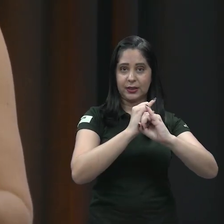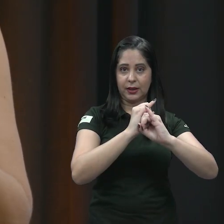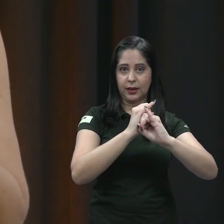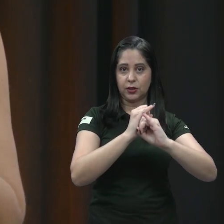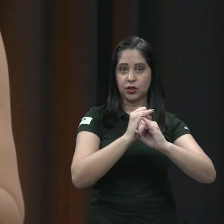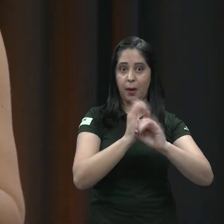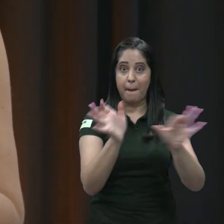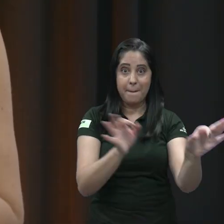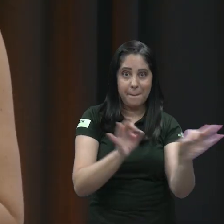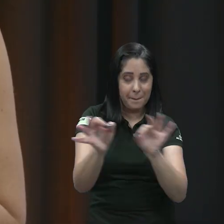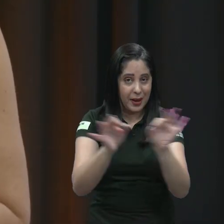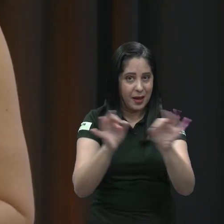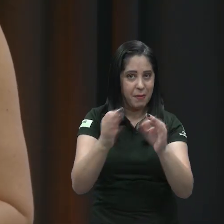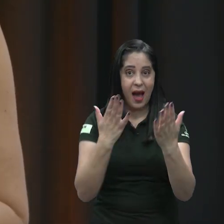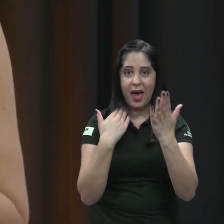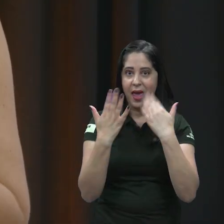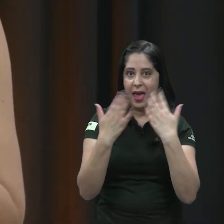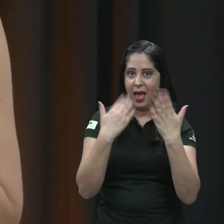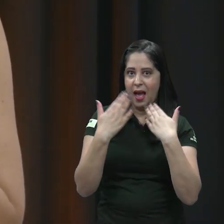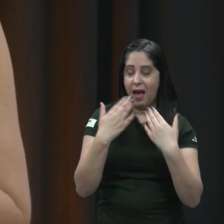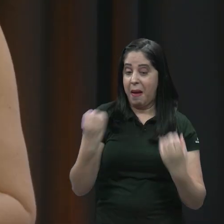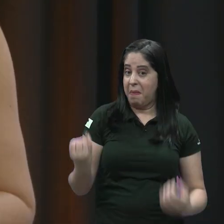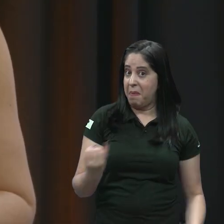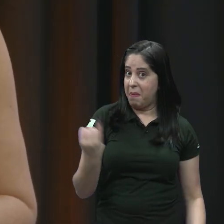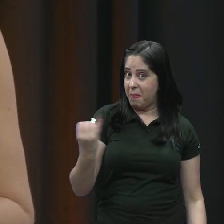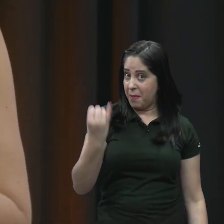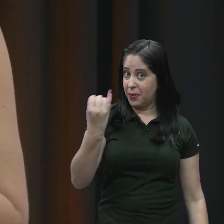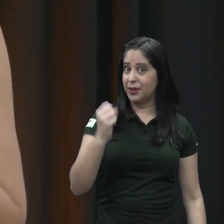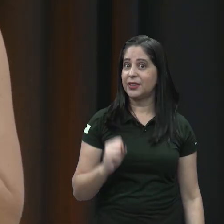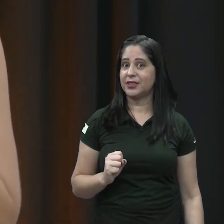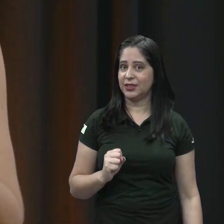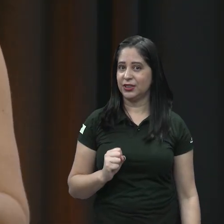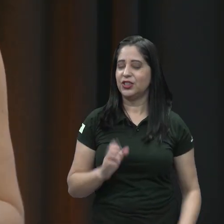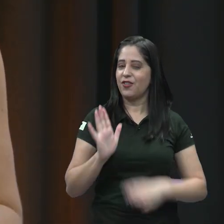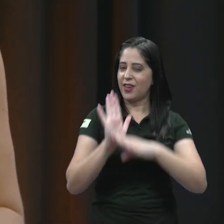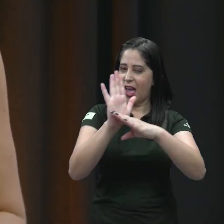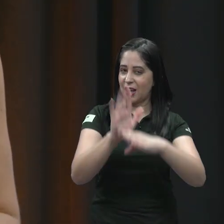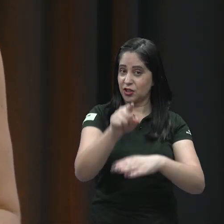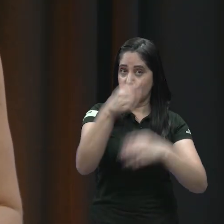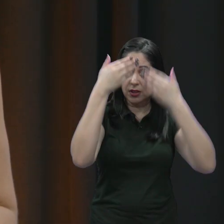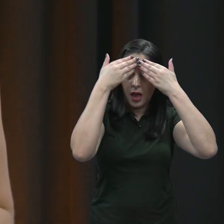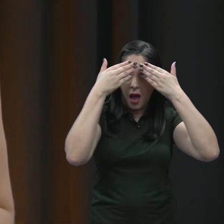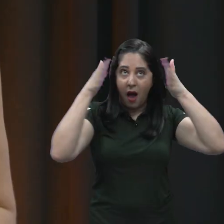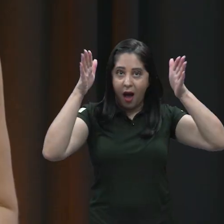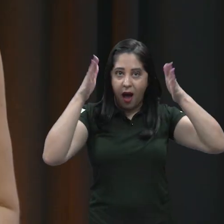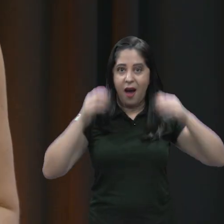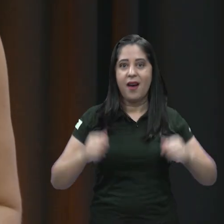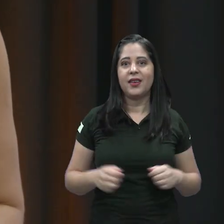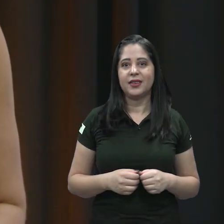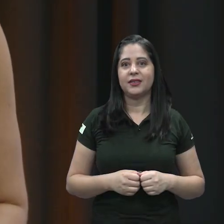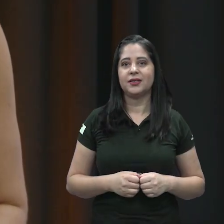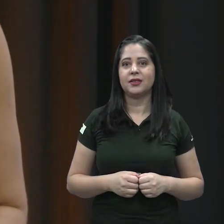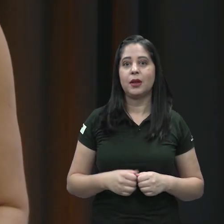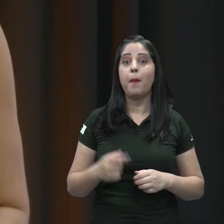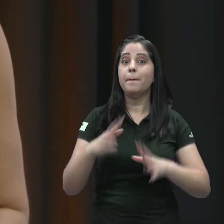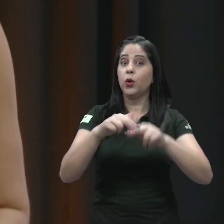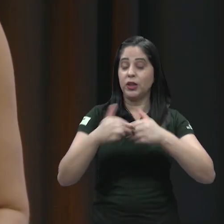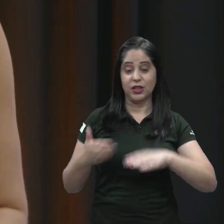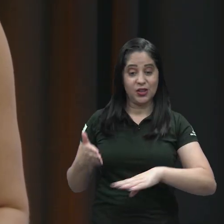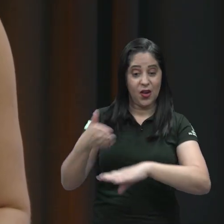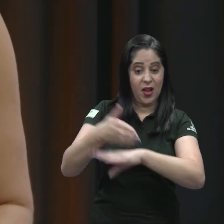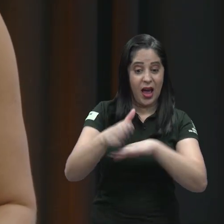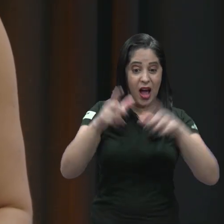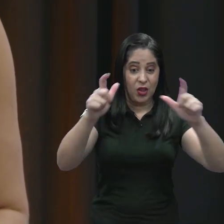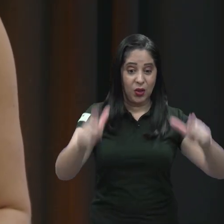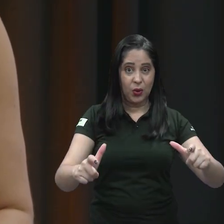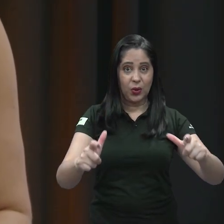significativas. Prepare-se para uma conversa enriquecedora que pode abrir novas portas. E para isso, fomos num espaço